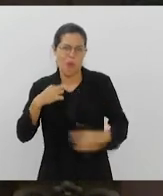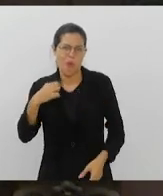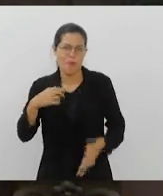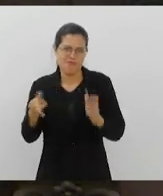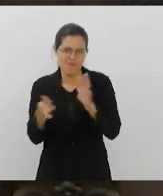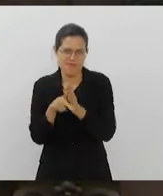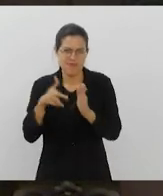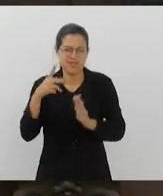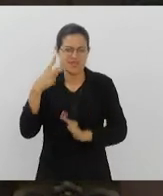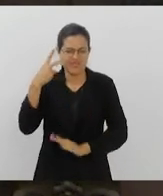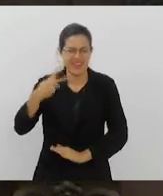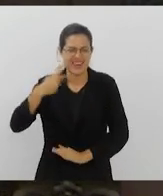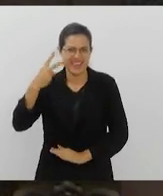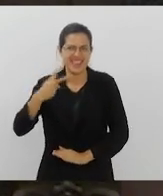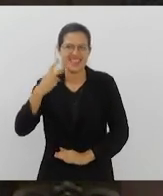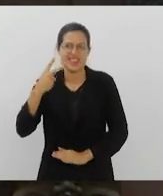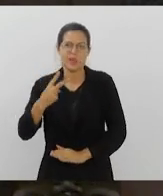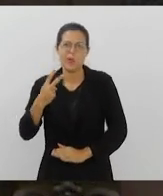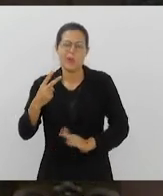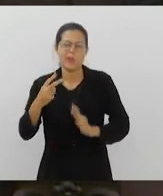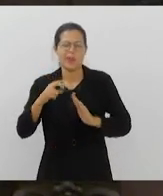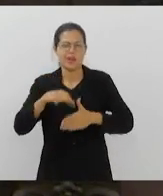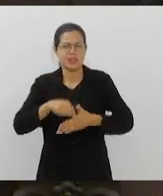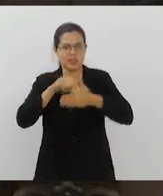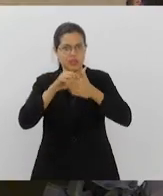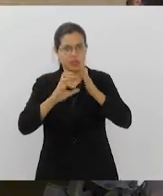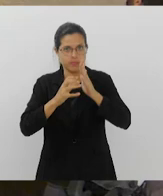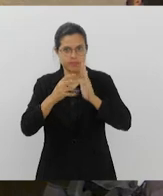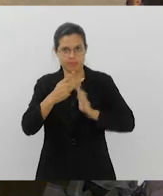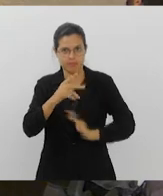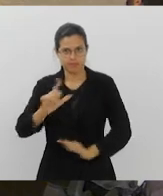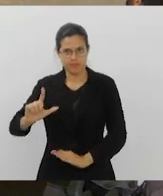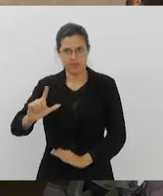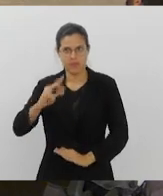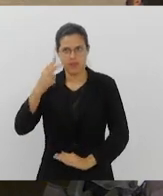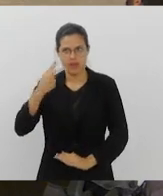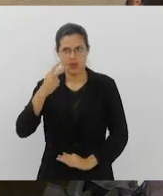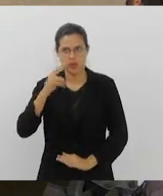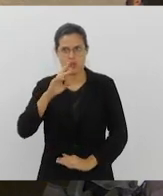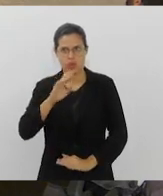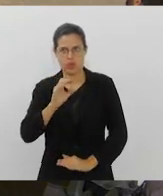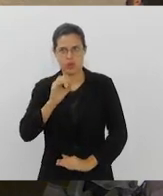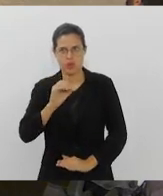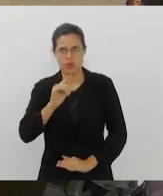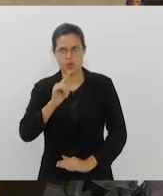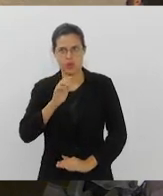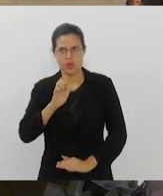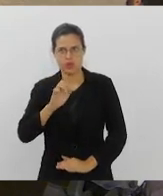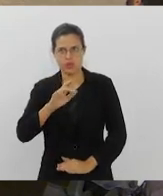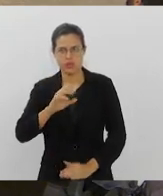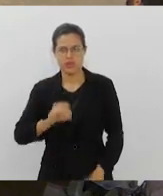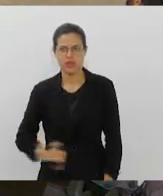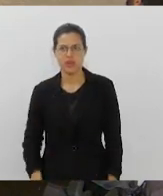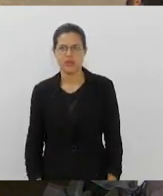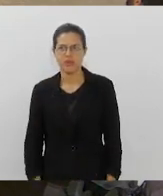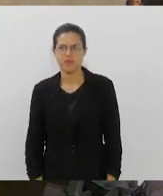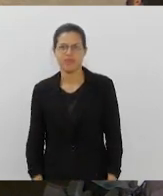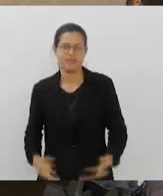Então, passo a palavra ao líder do PL na Câmara Municipal, o vereador Rogério Amorim. Obrigado, é uma grande honra estar aqui.